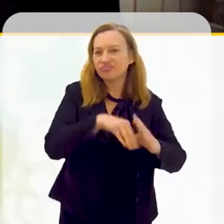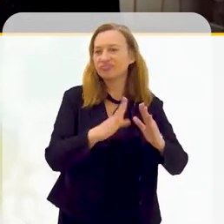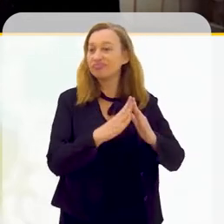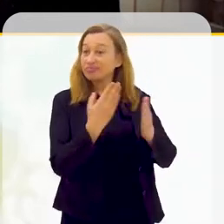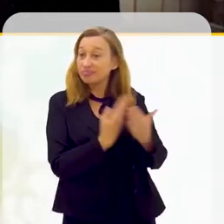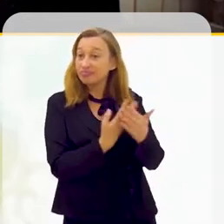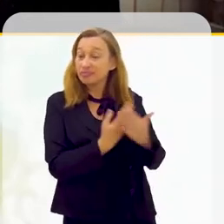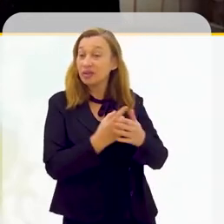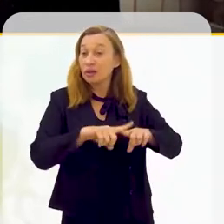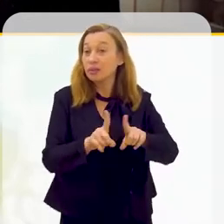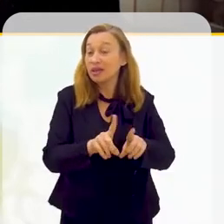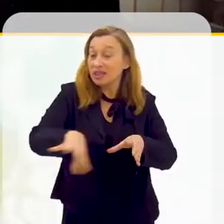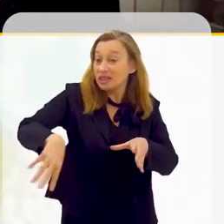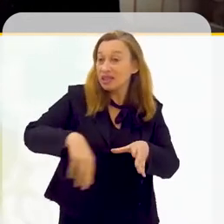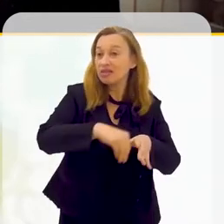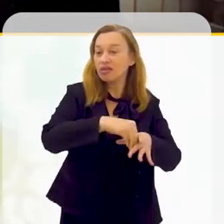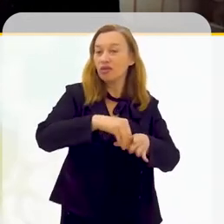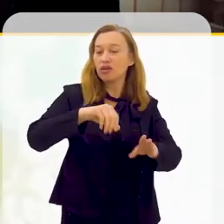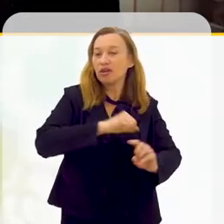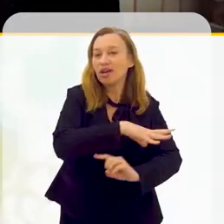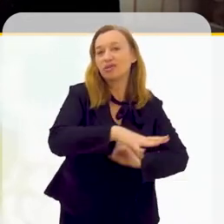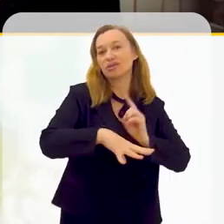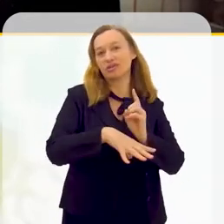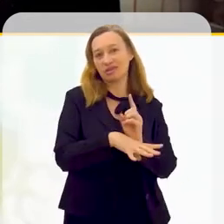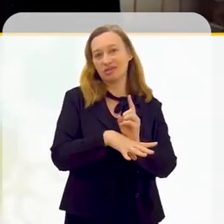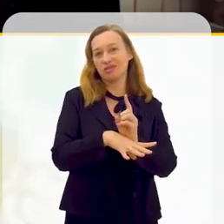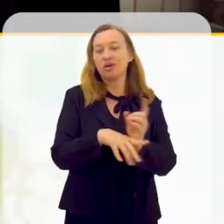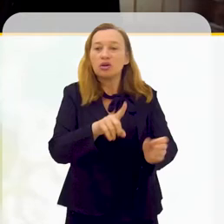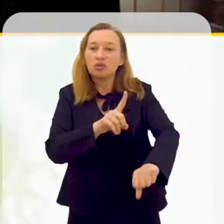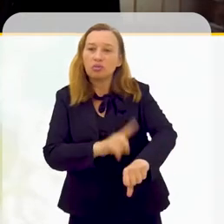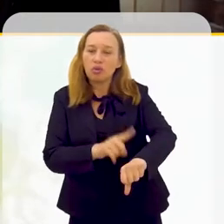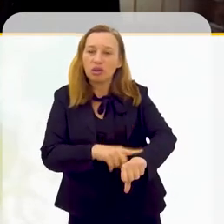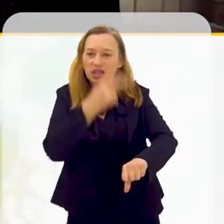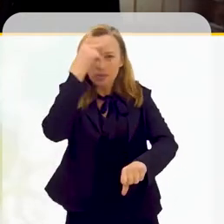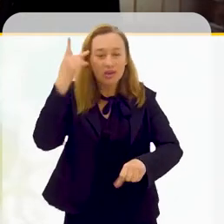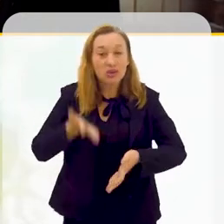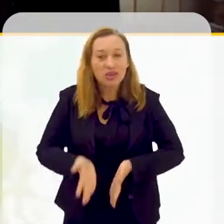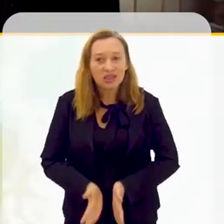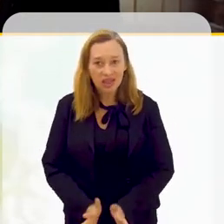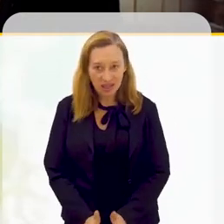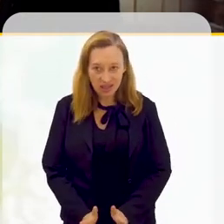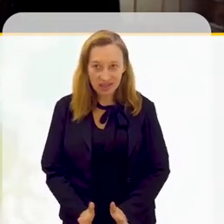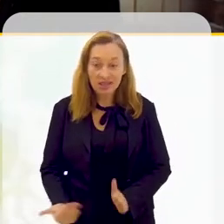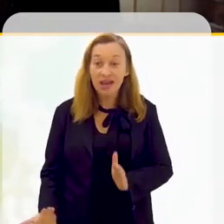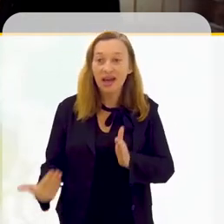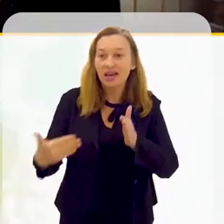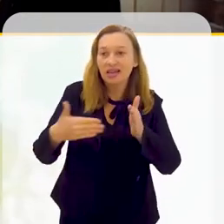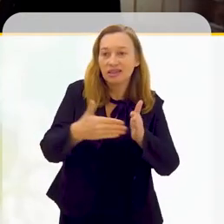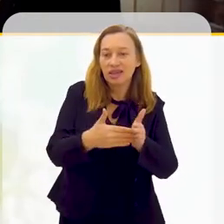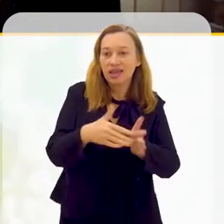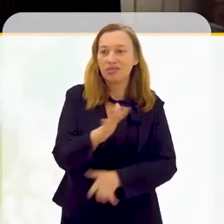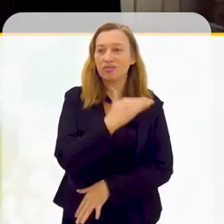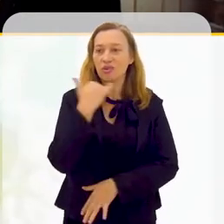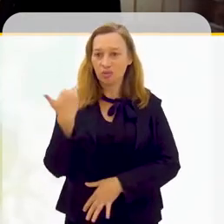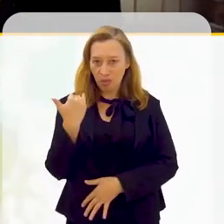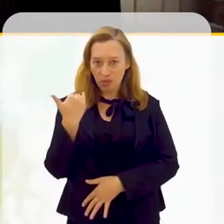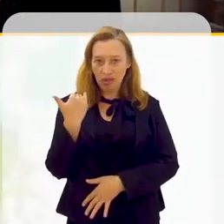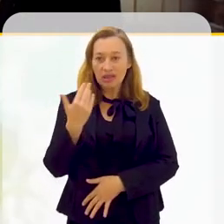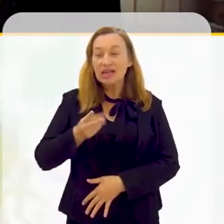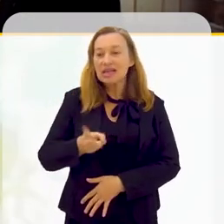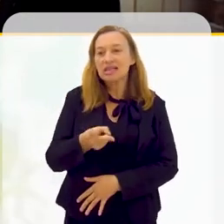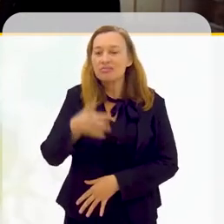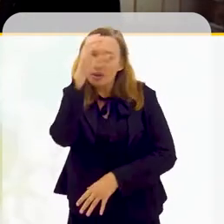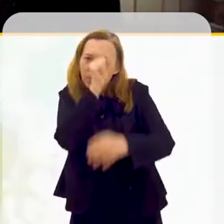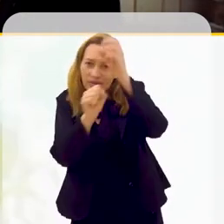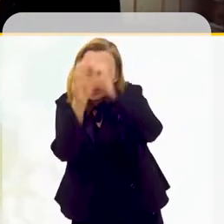escolar é uma educação que envolve a sociedade envolve desde o momento que a pessoa nasce até o momento em que